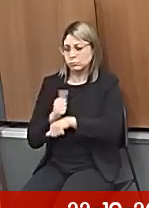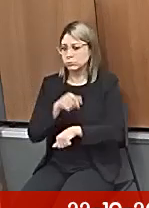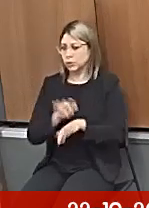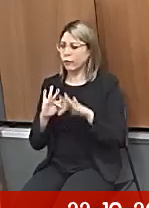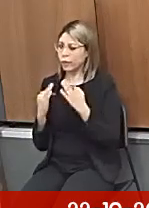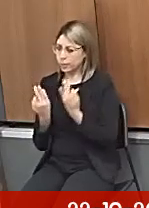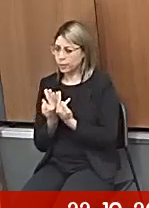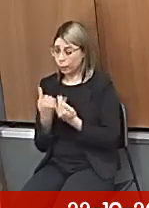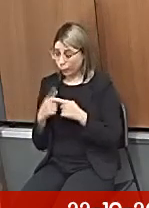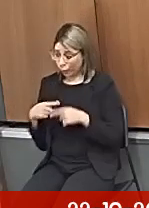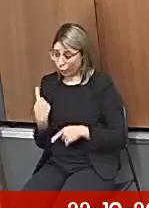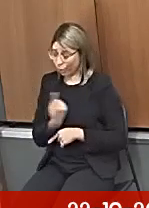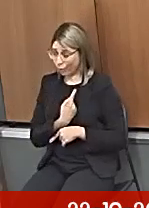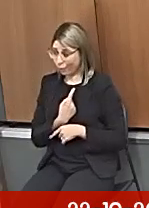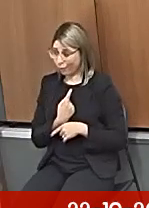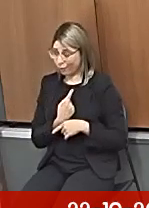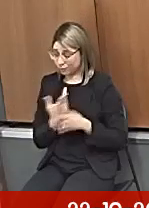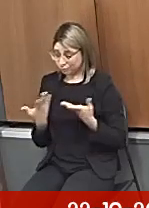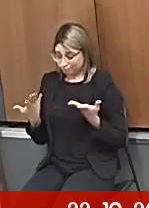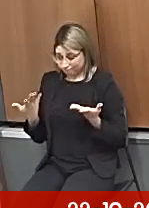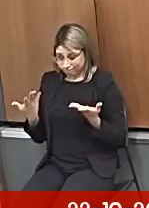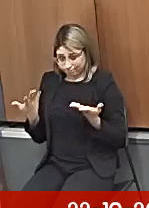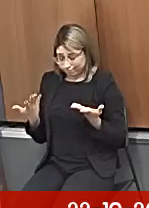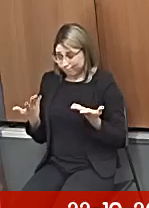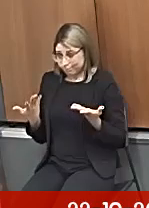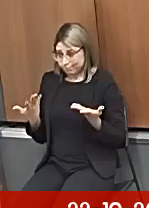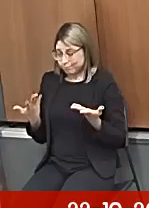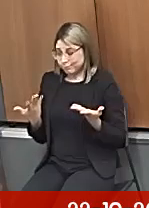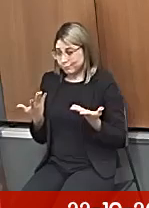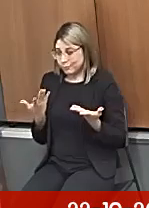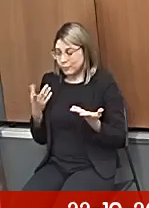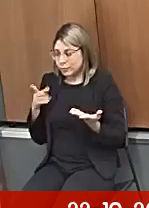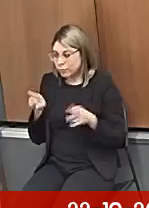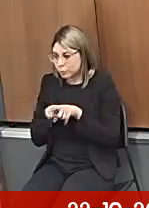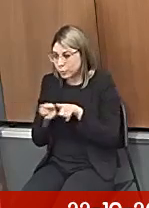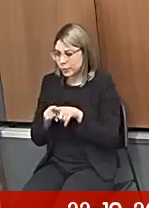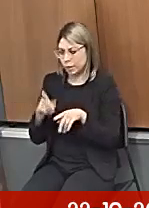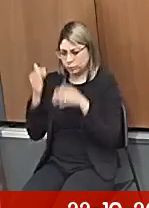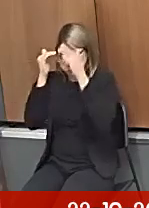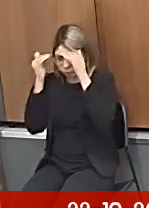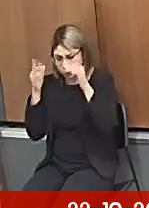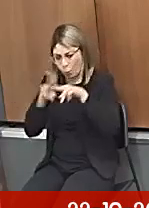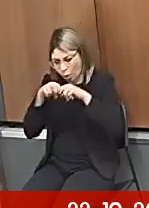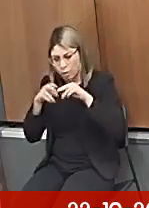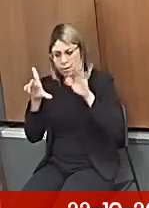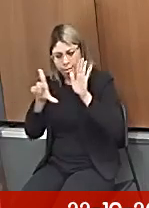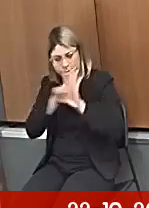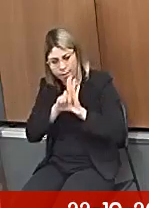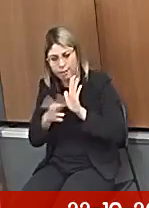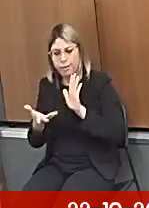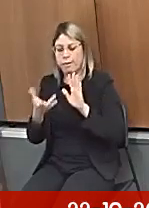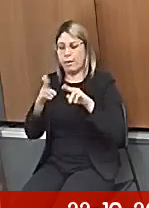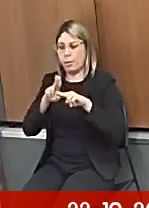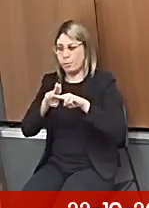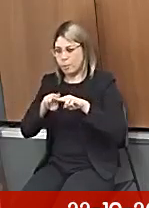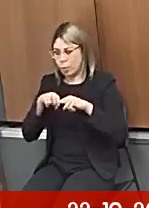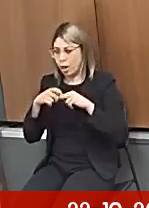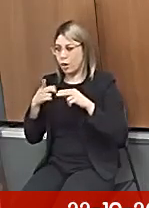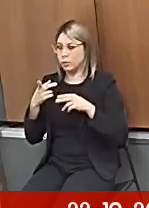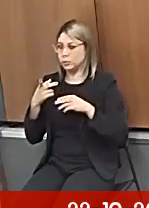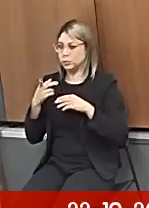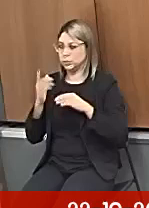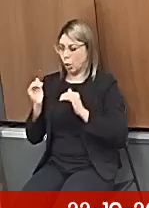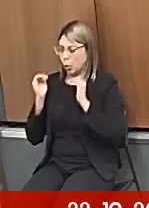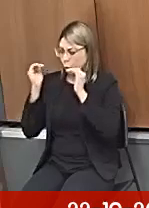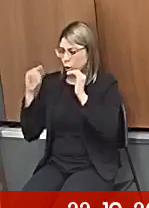aqui para, com todas as prerrogativas legais e constitucionais que nós temos, os poderes